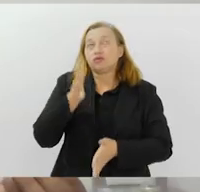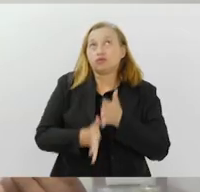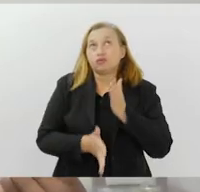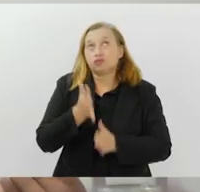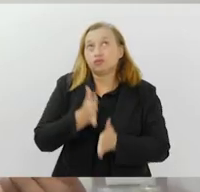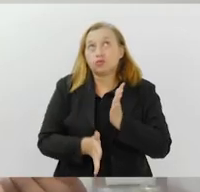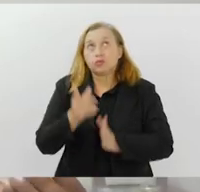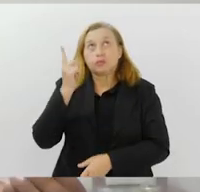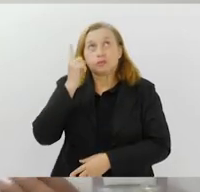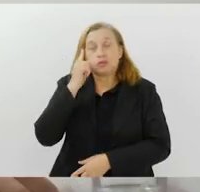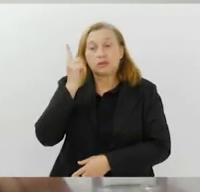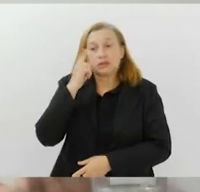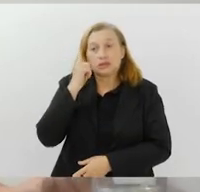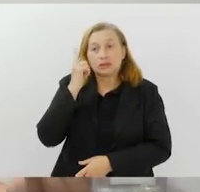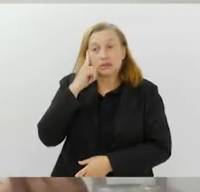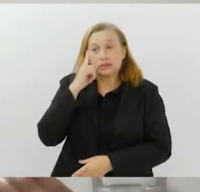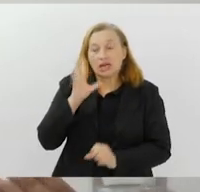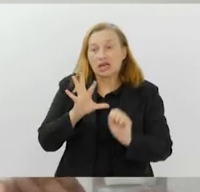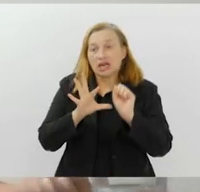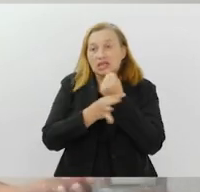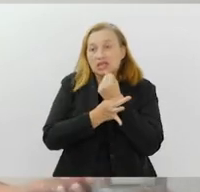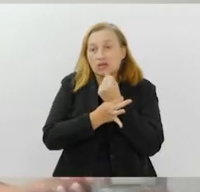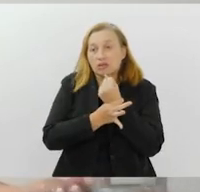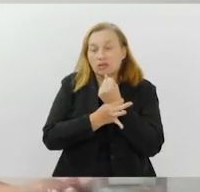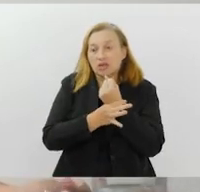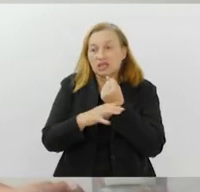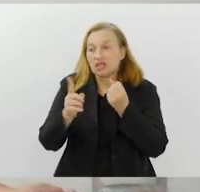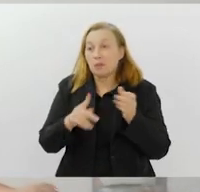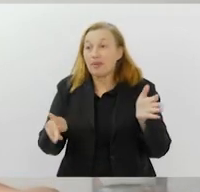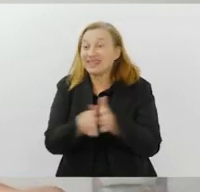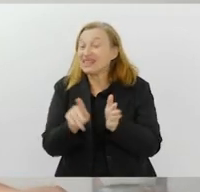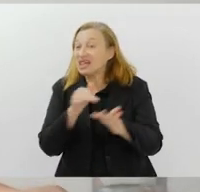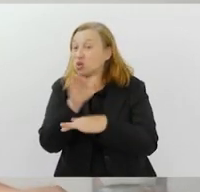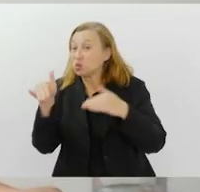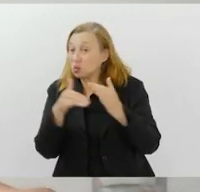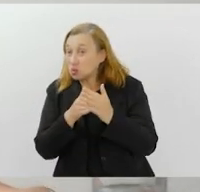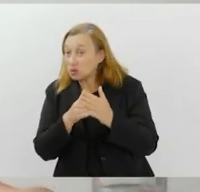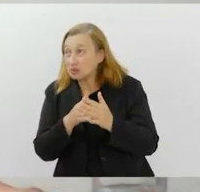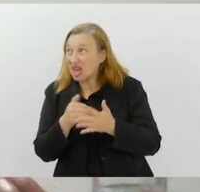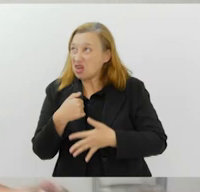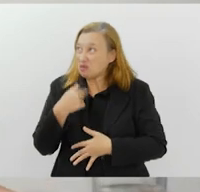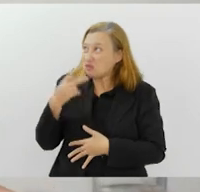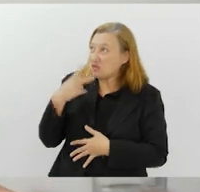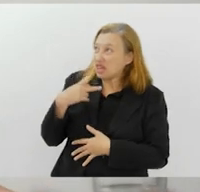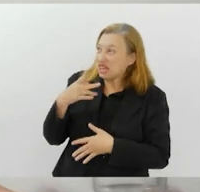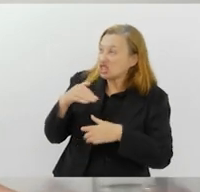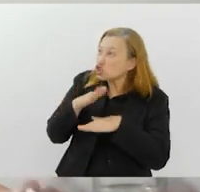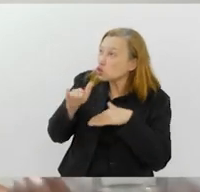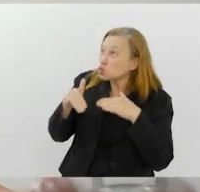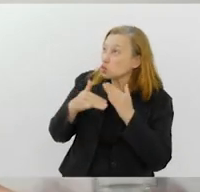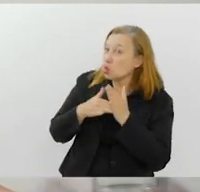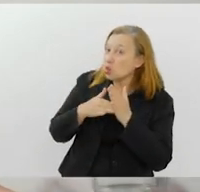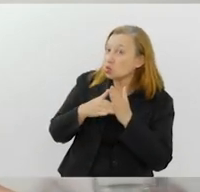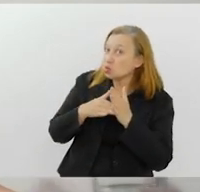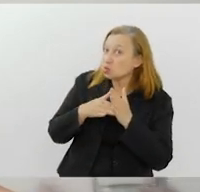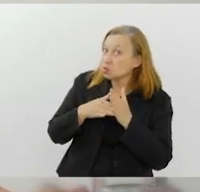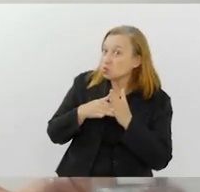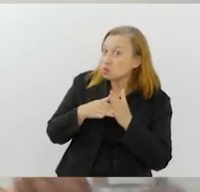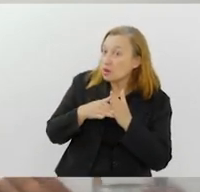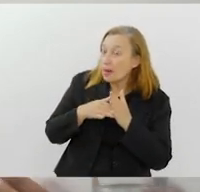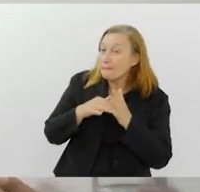gente pensar que a segurança não está para todos né eu não vou dizer que todos não vou afirmar